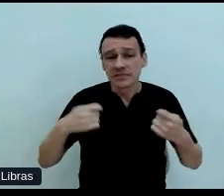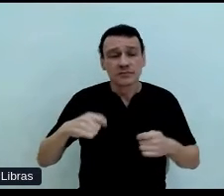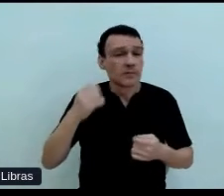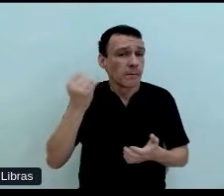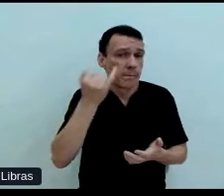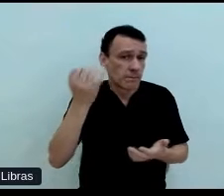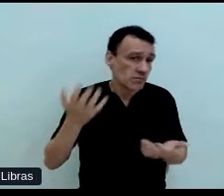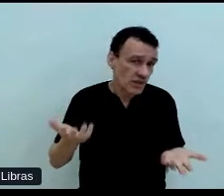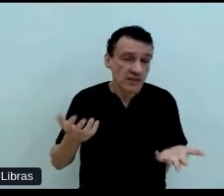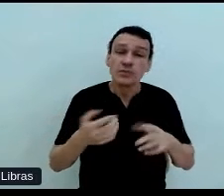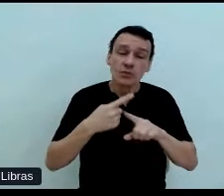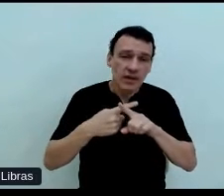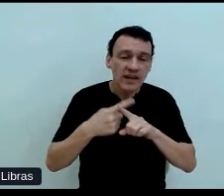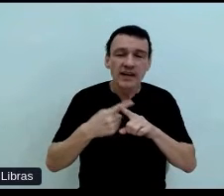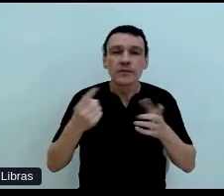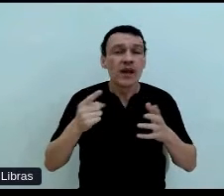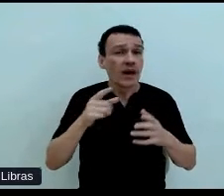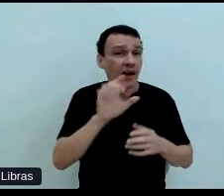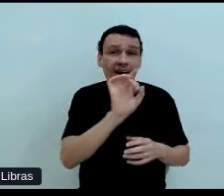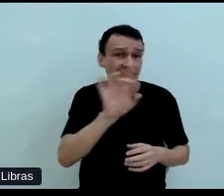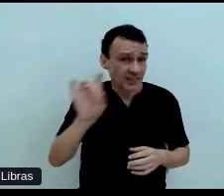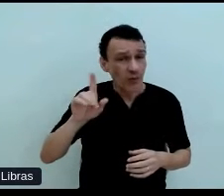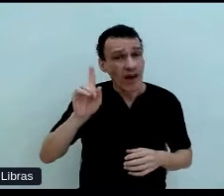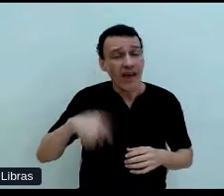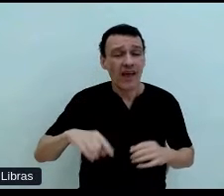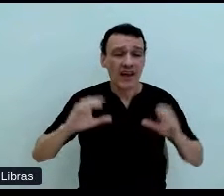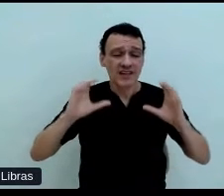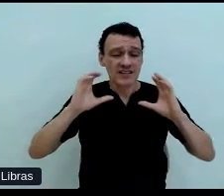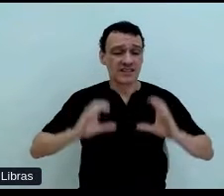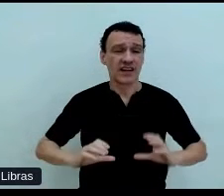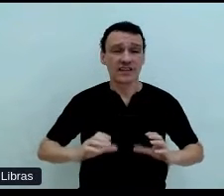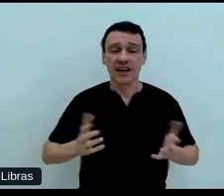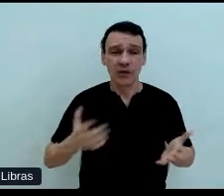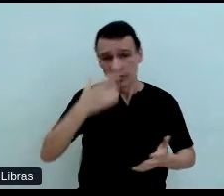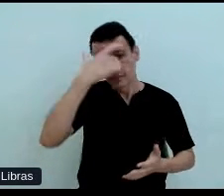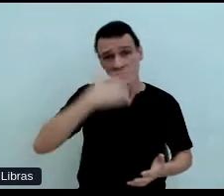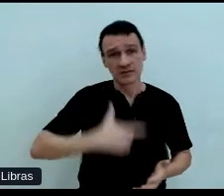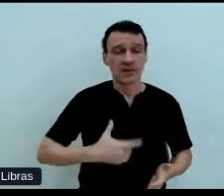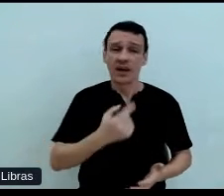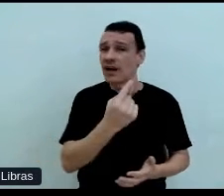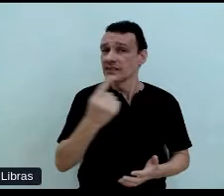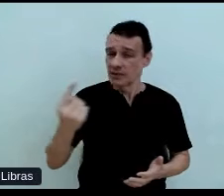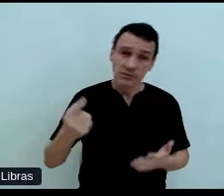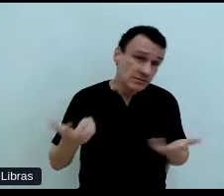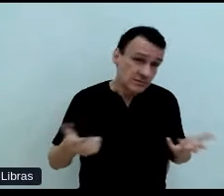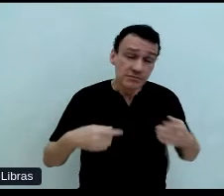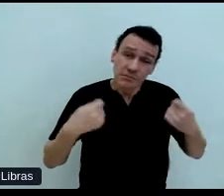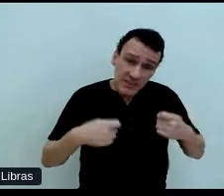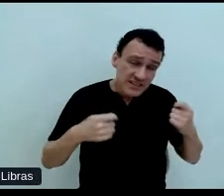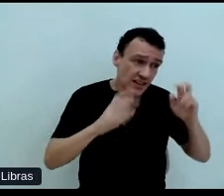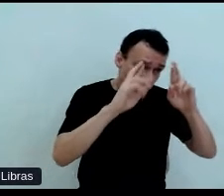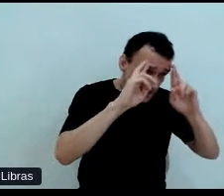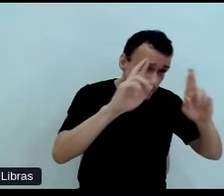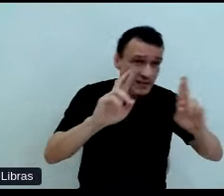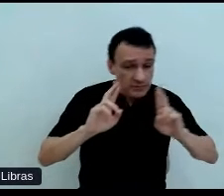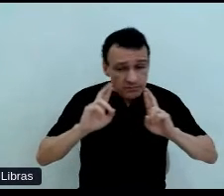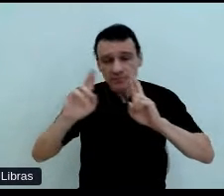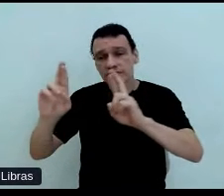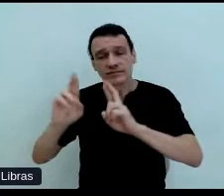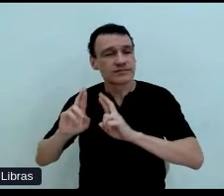como cidadão, tanto o ser humano que respeita quanto o que é respeitado. E quando a gente convive com todas